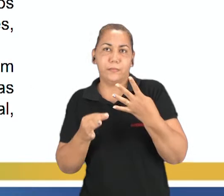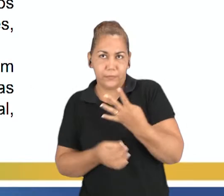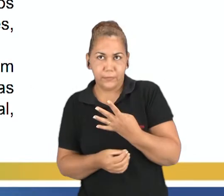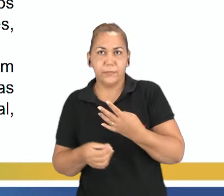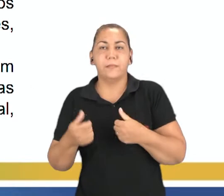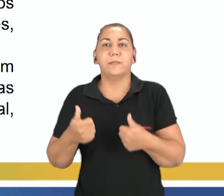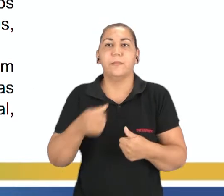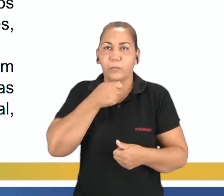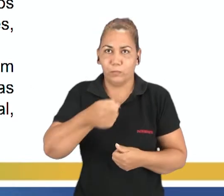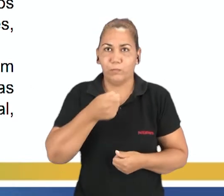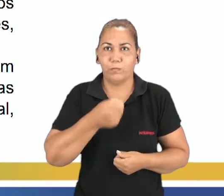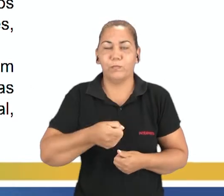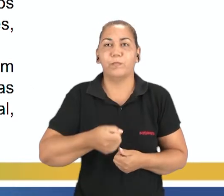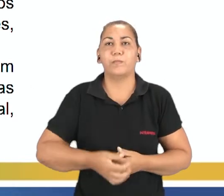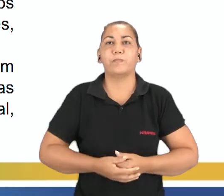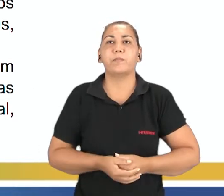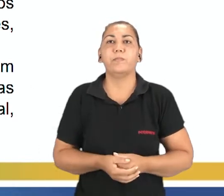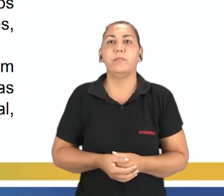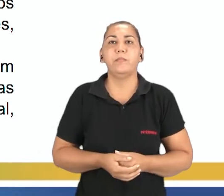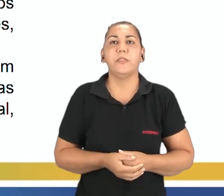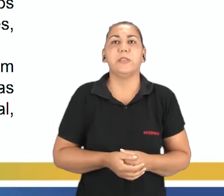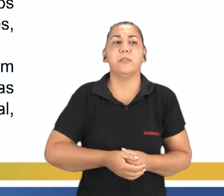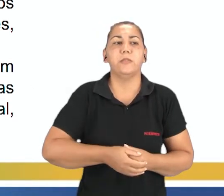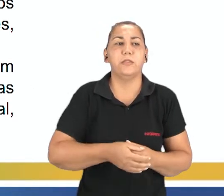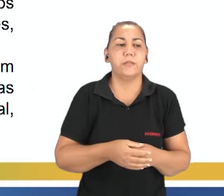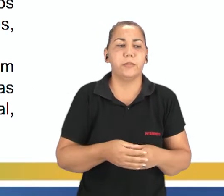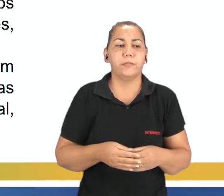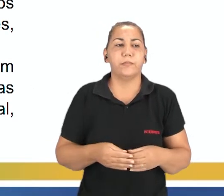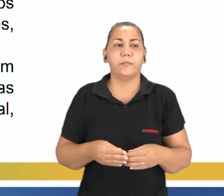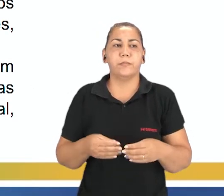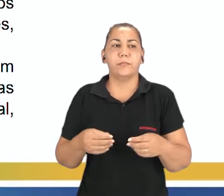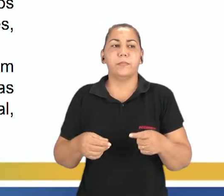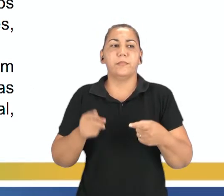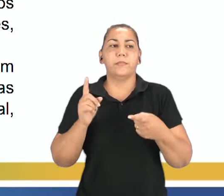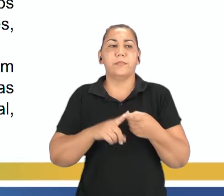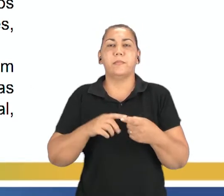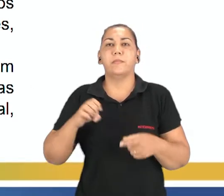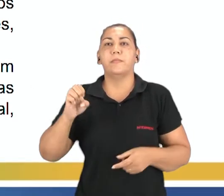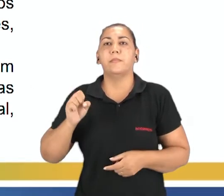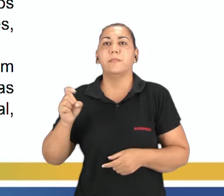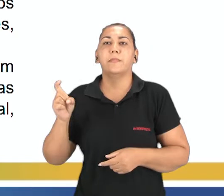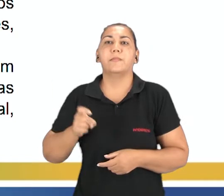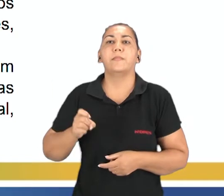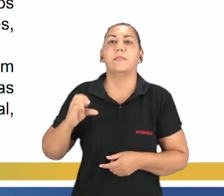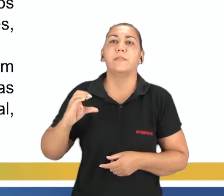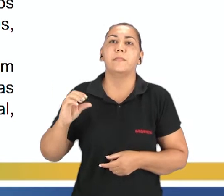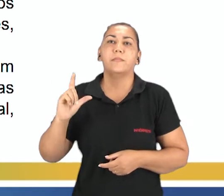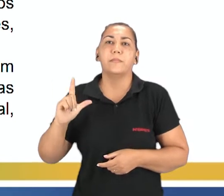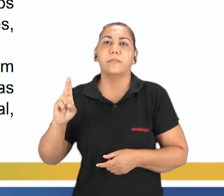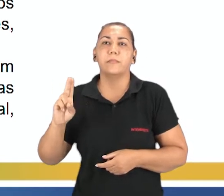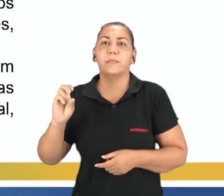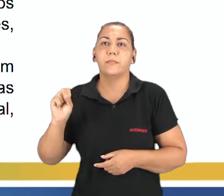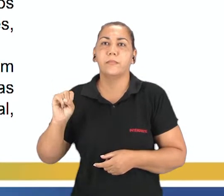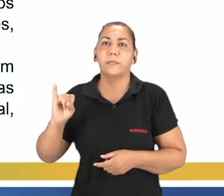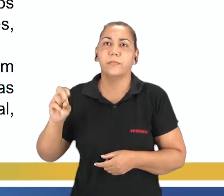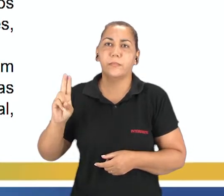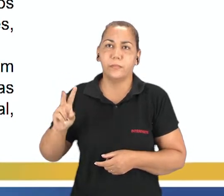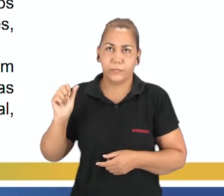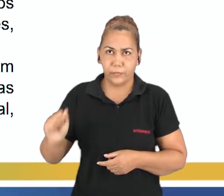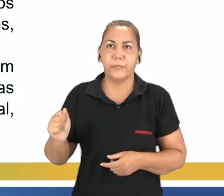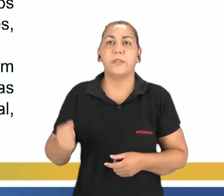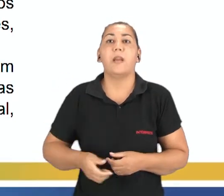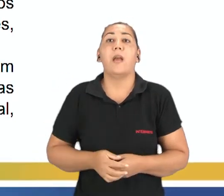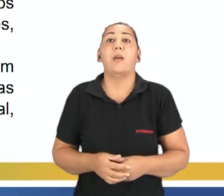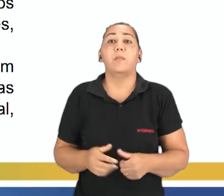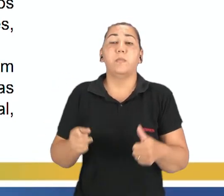entrevista? Vamos lá. A exclusiva é a entrevista concedida apenas a um veículo de comunicação e que fará a divulgação em